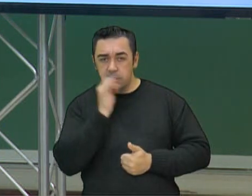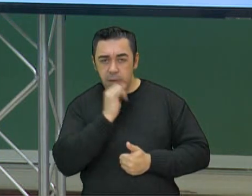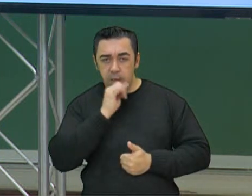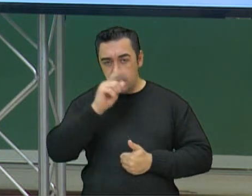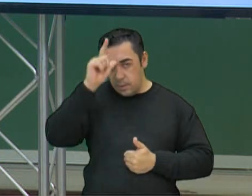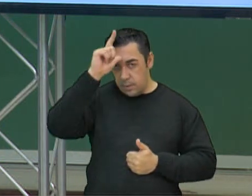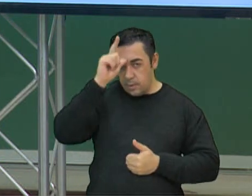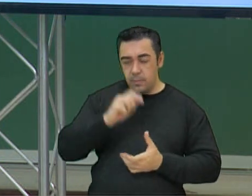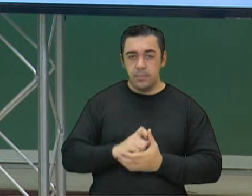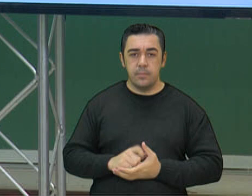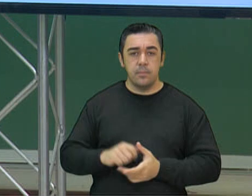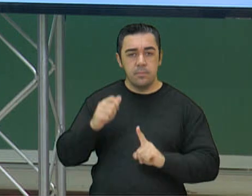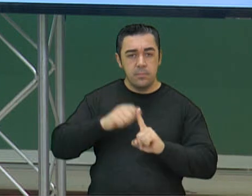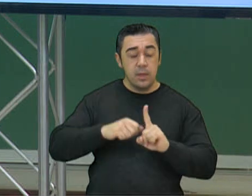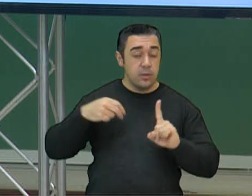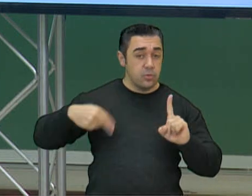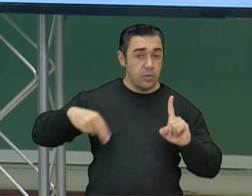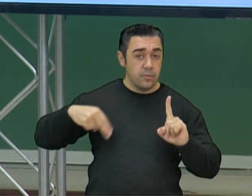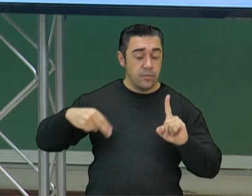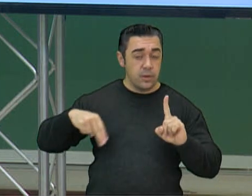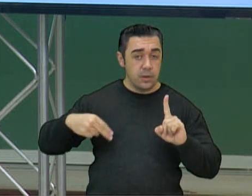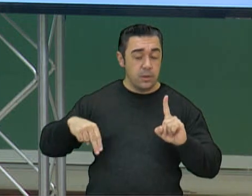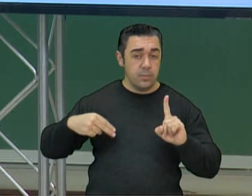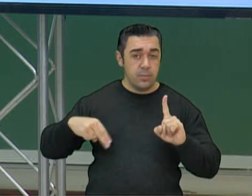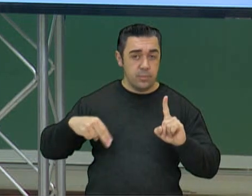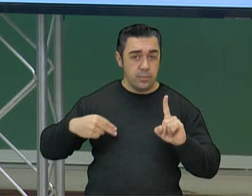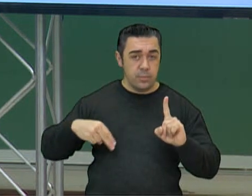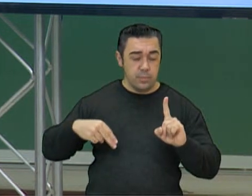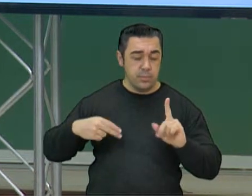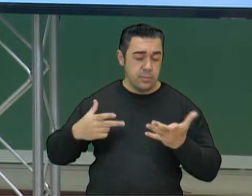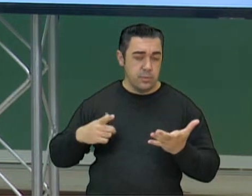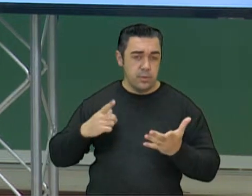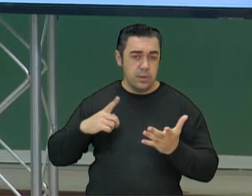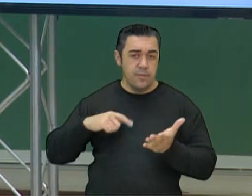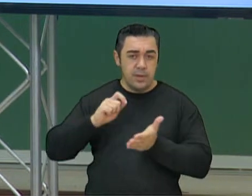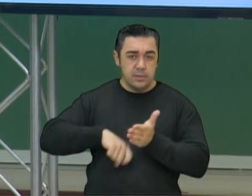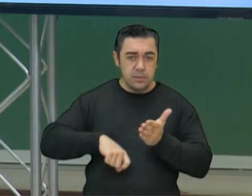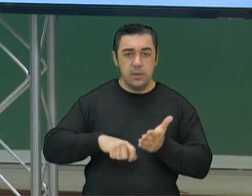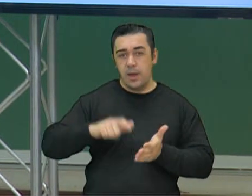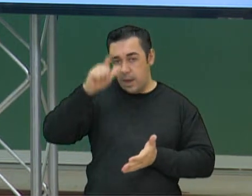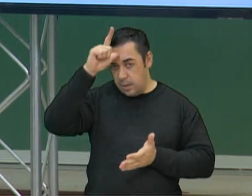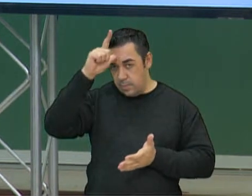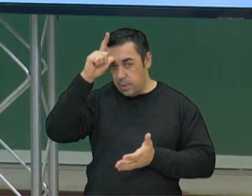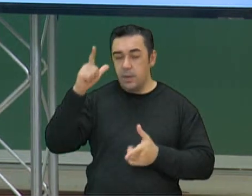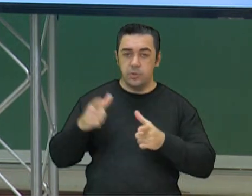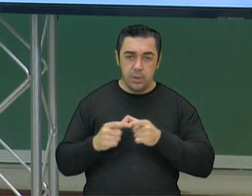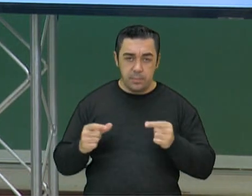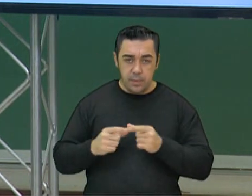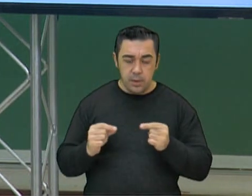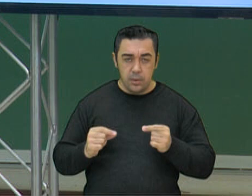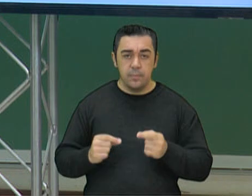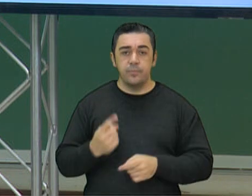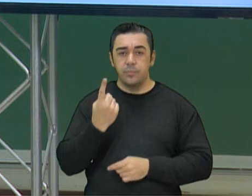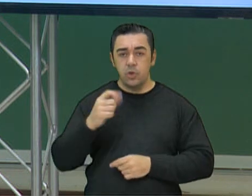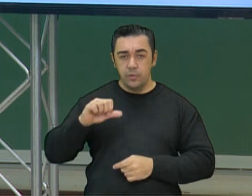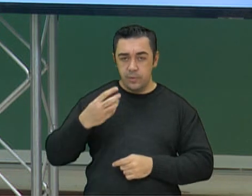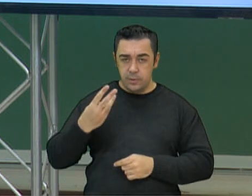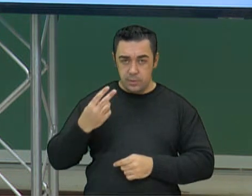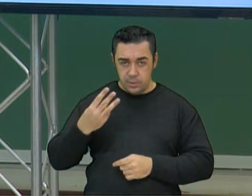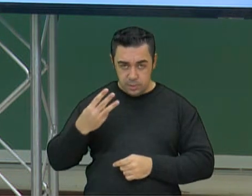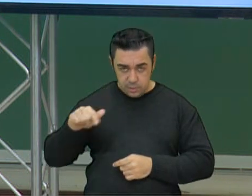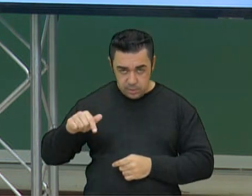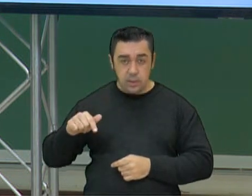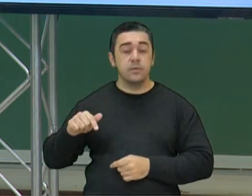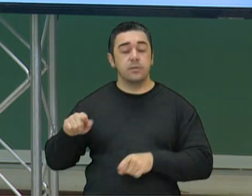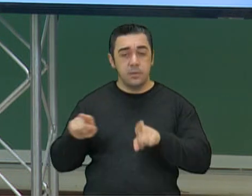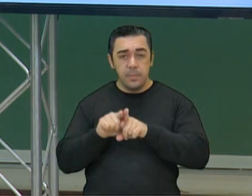novembro de 1936, Alemanha e Japão assinaram, e em 1937 a Itália entrou no pacto anti-Comintern.